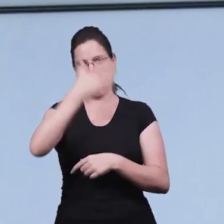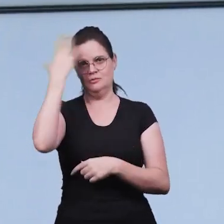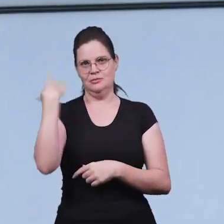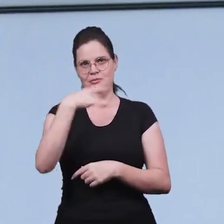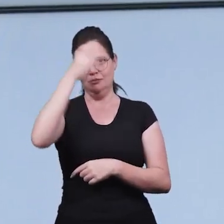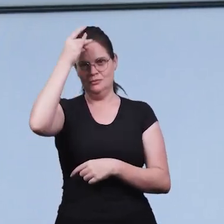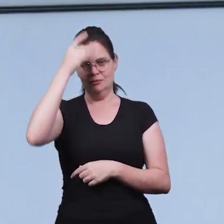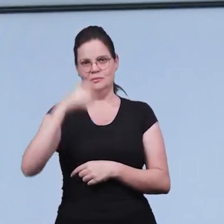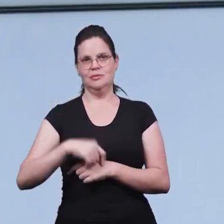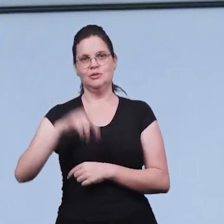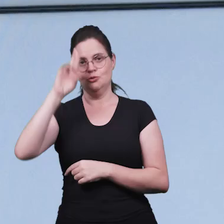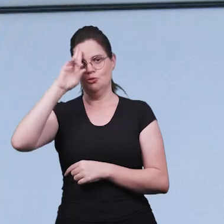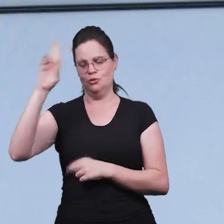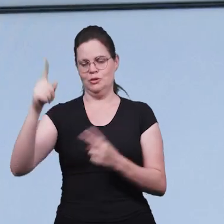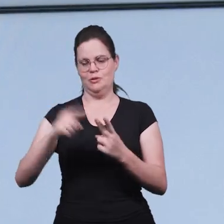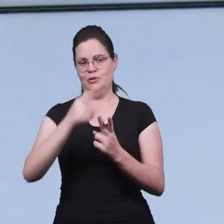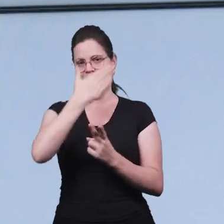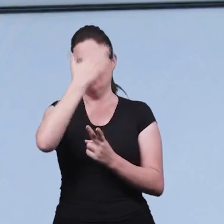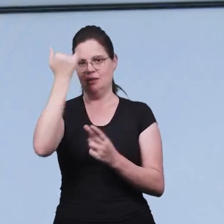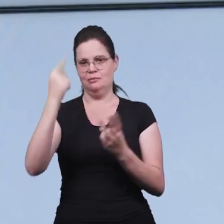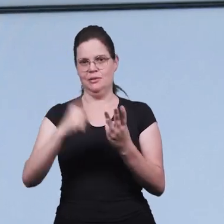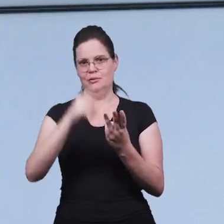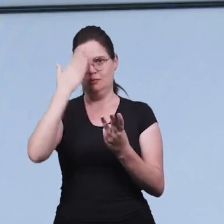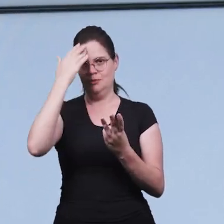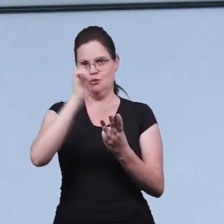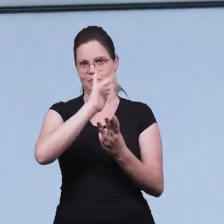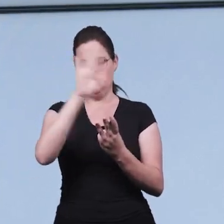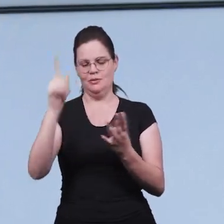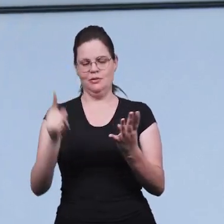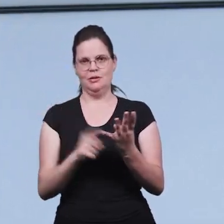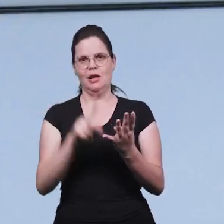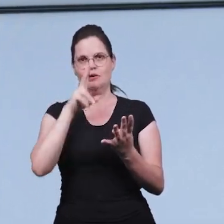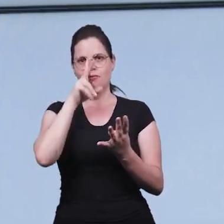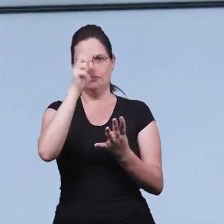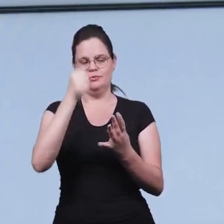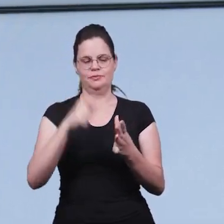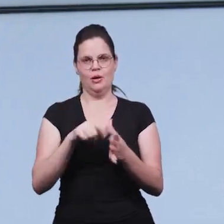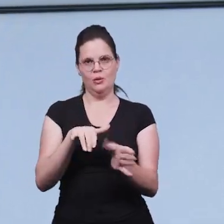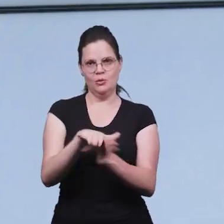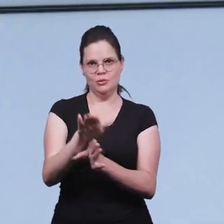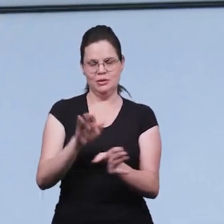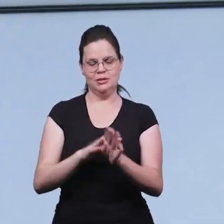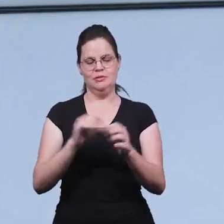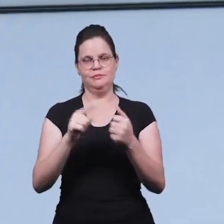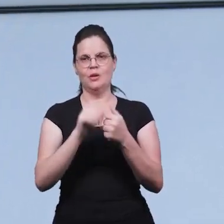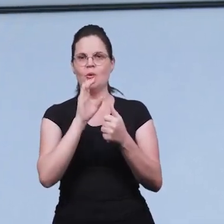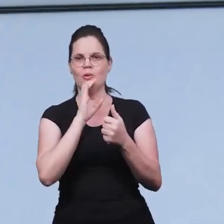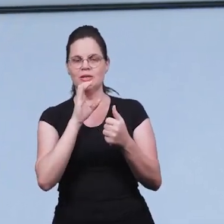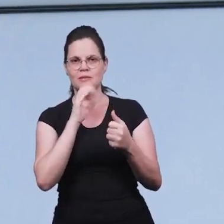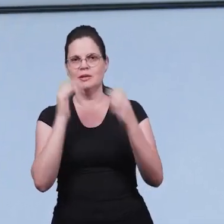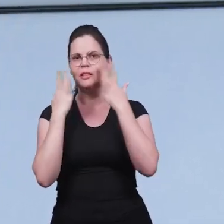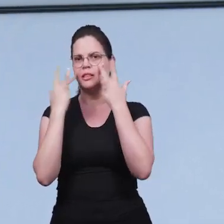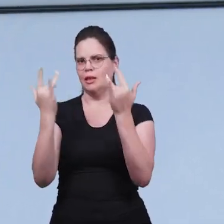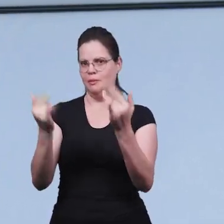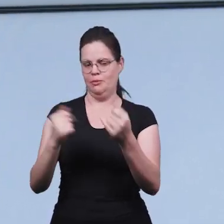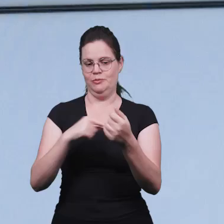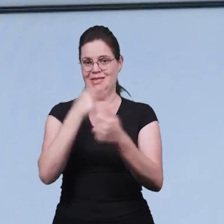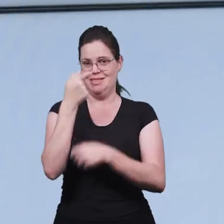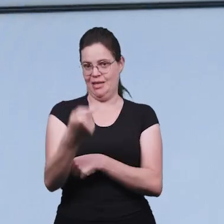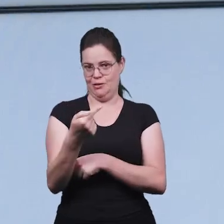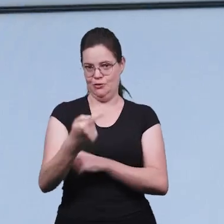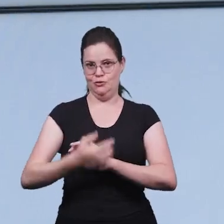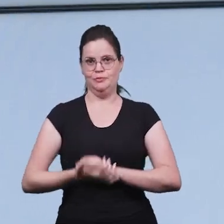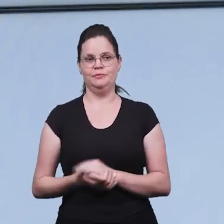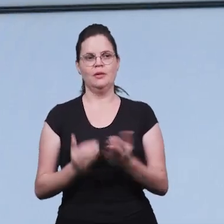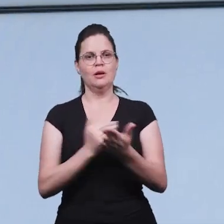do Espírito do Senhor, pastor Gilson já falou, sabedoria, de inteligência, de conselho, fortaleza, conhecimento e temor. Vamos começar então com o Espírito